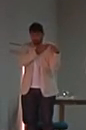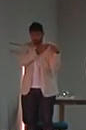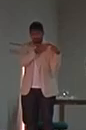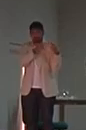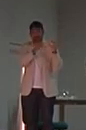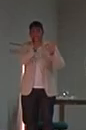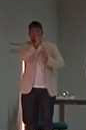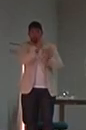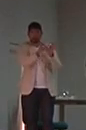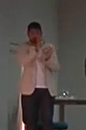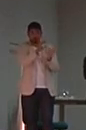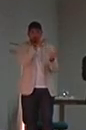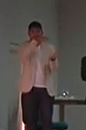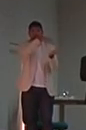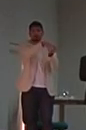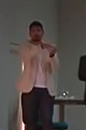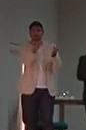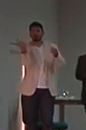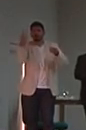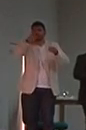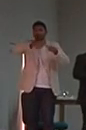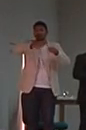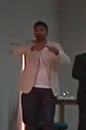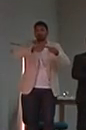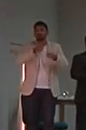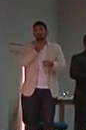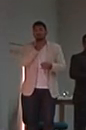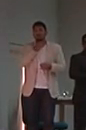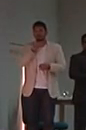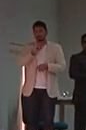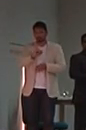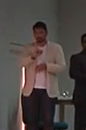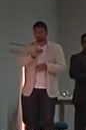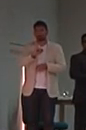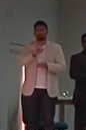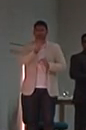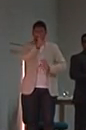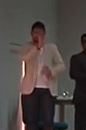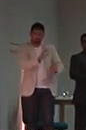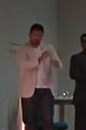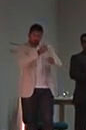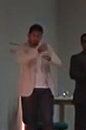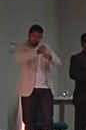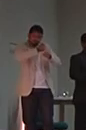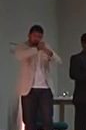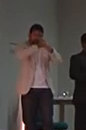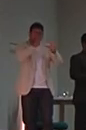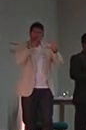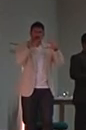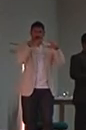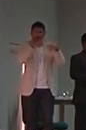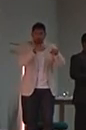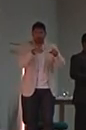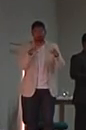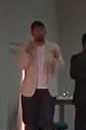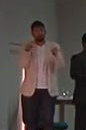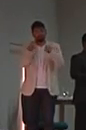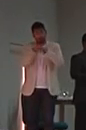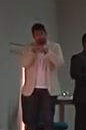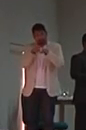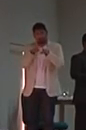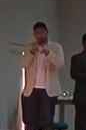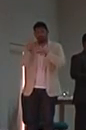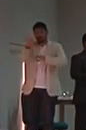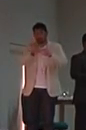quer dizer, da Ingazeira, desde a sua construção até a implantação da equipe, diga-se passagem, um campus